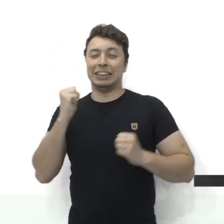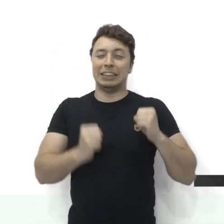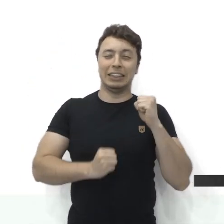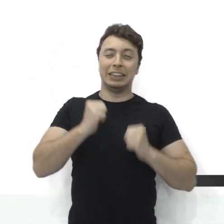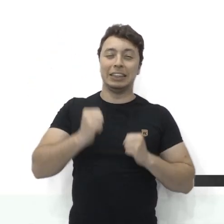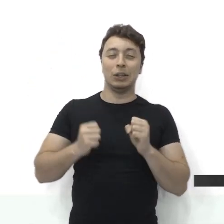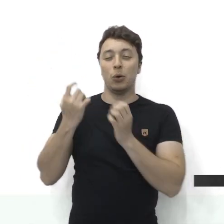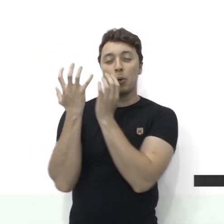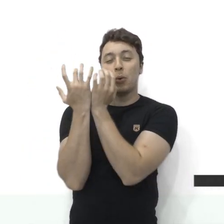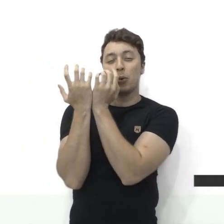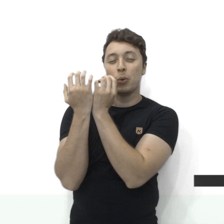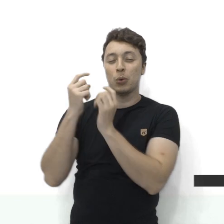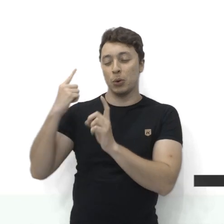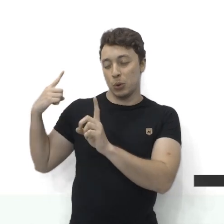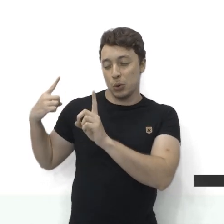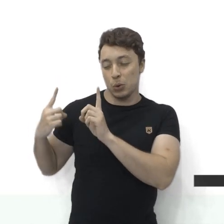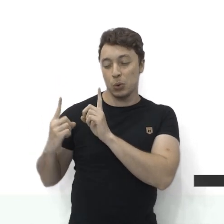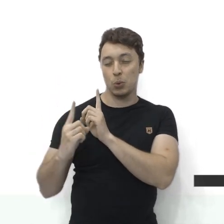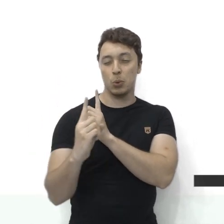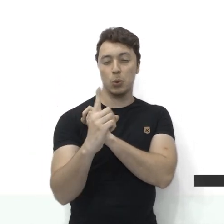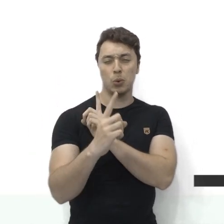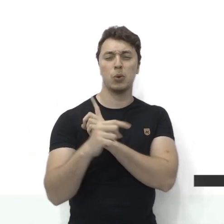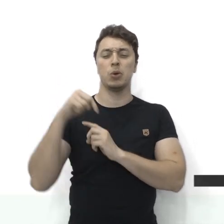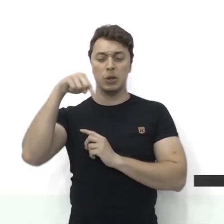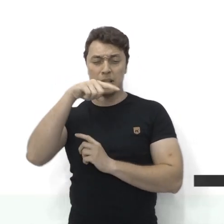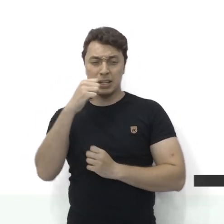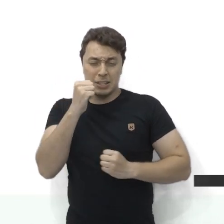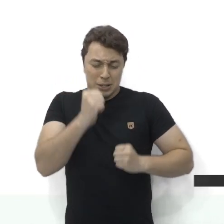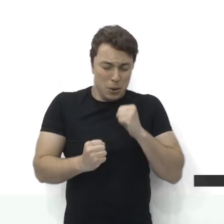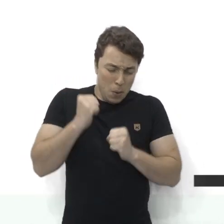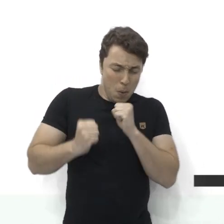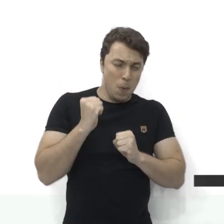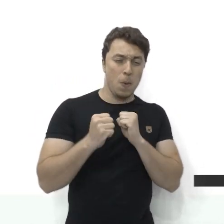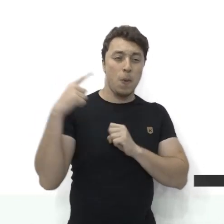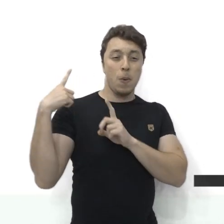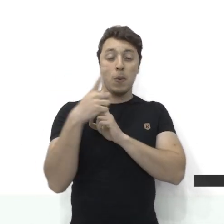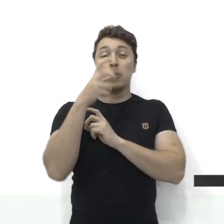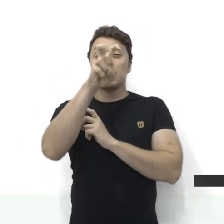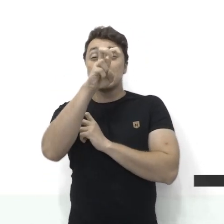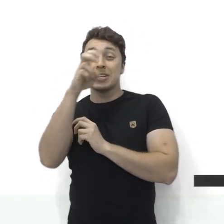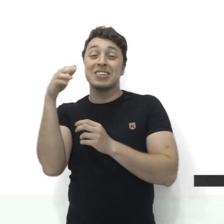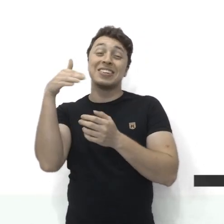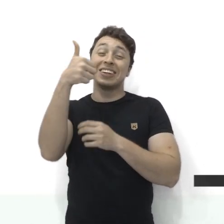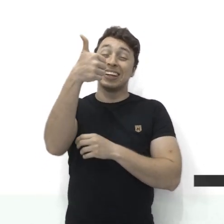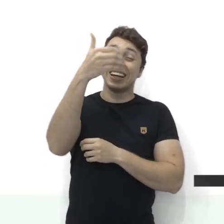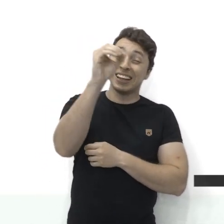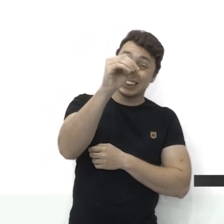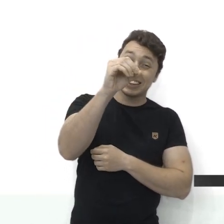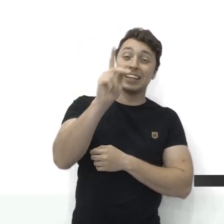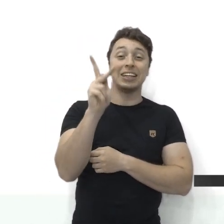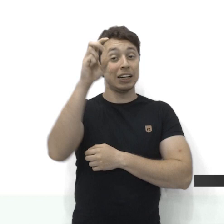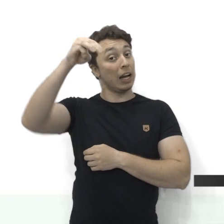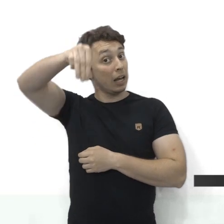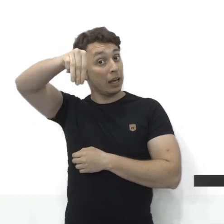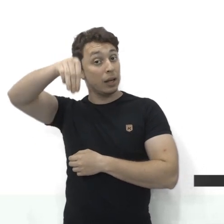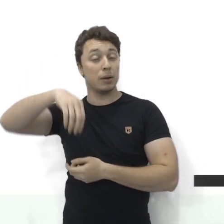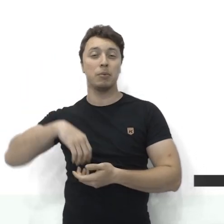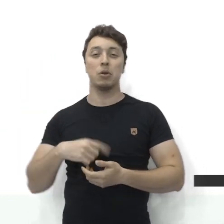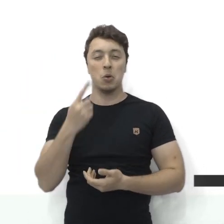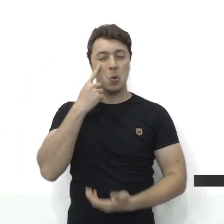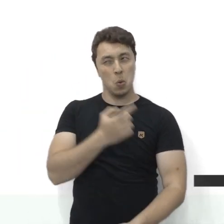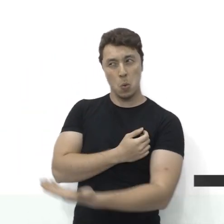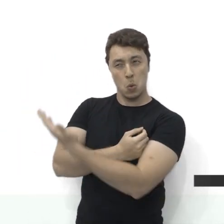Moura. Os atletas percorreram um trajeto de 5 a 10 quilômetros. Vamos observar aqui a